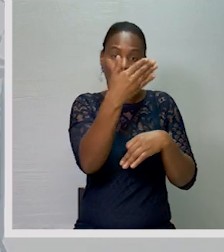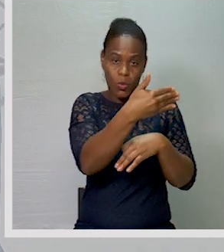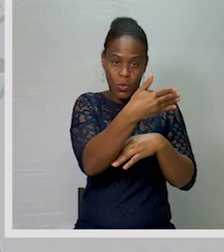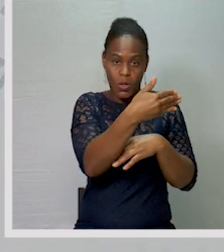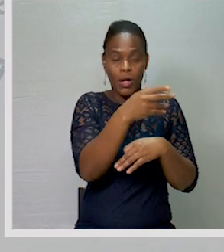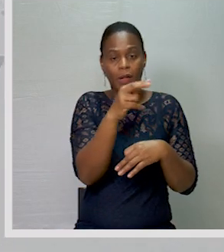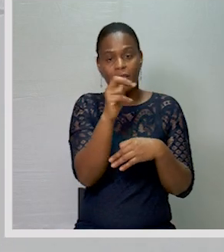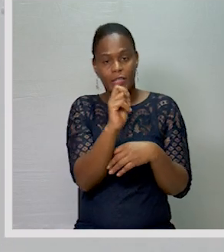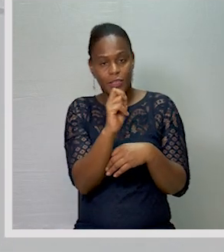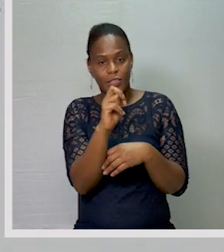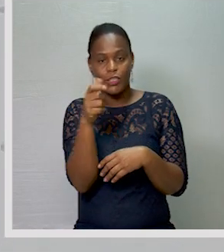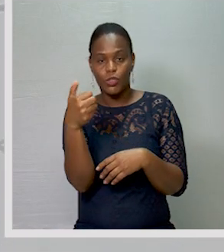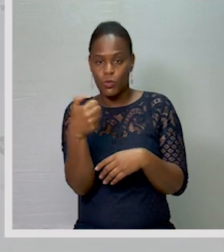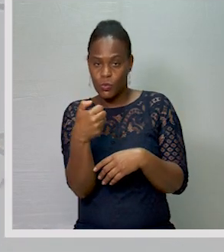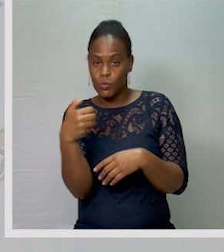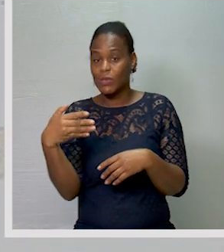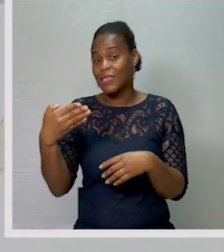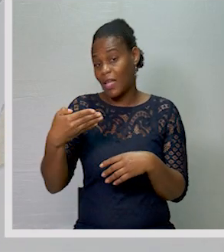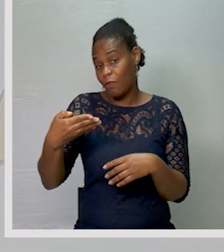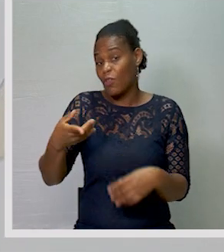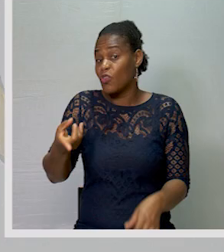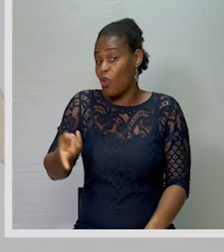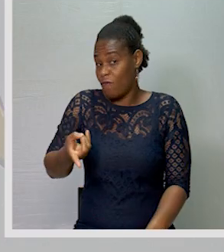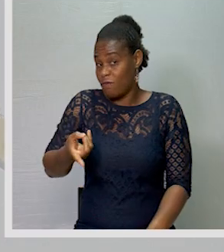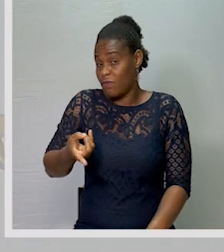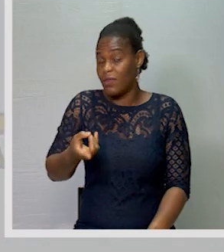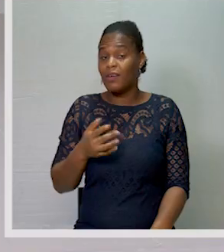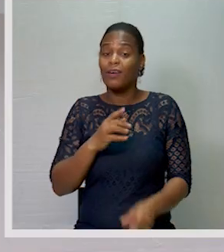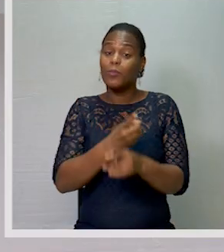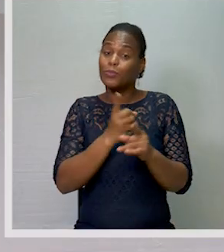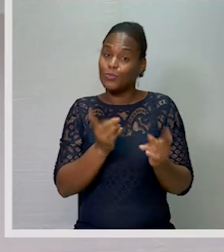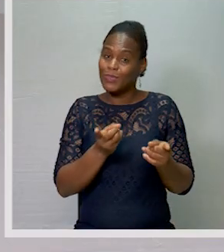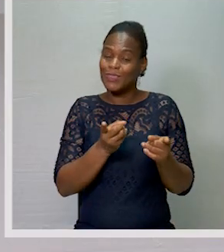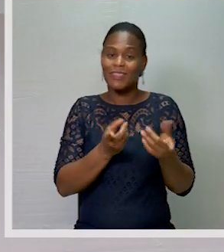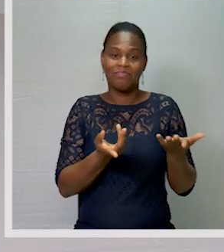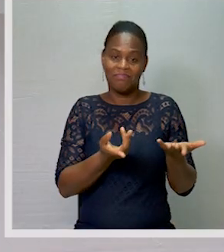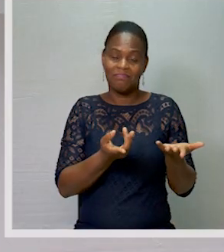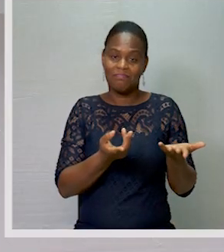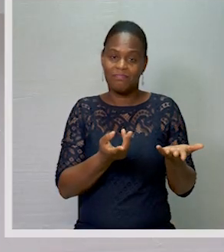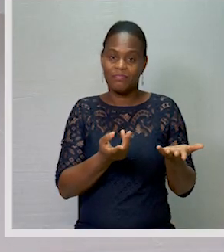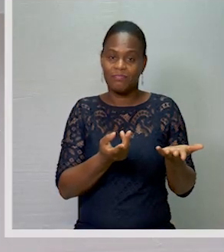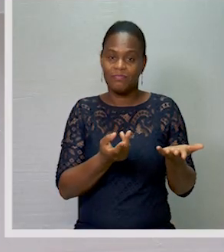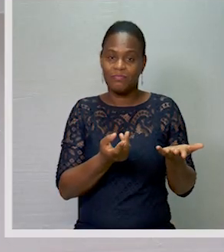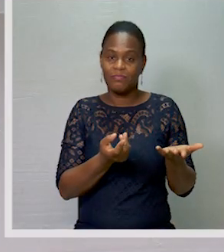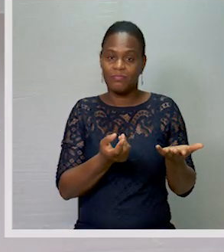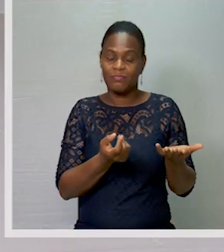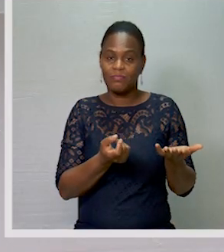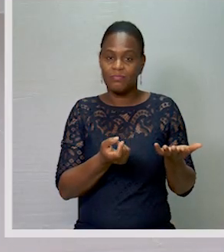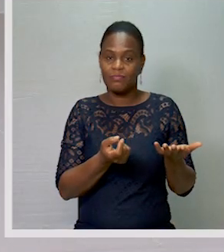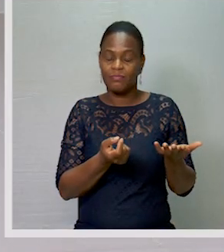1, 3, 5, 7 e 9. Então,